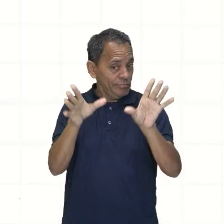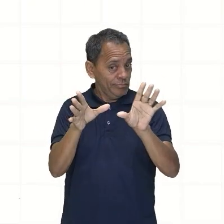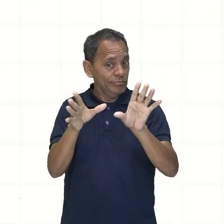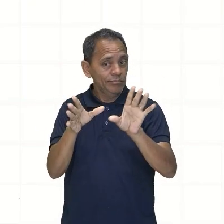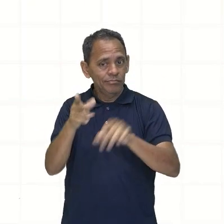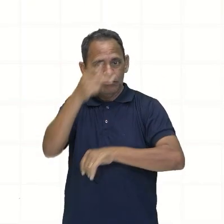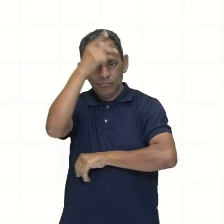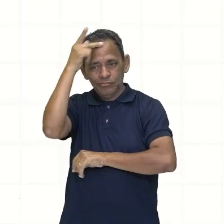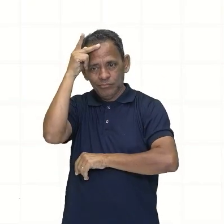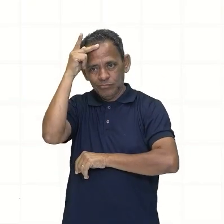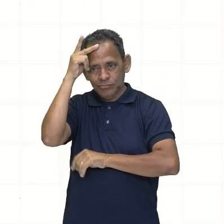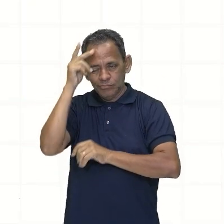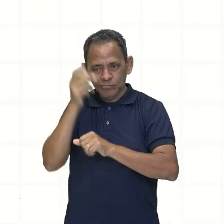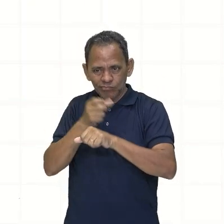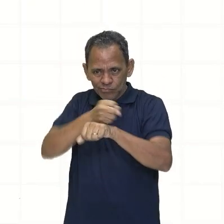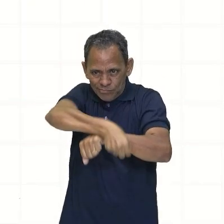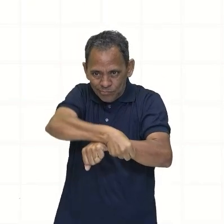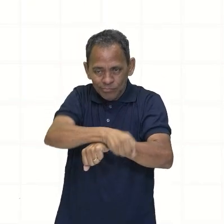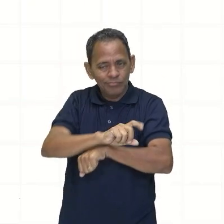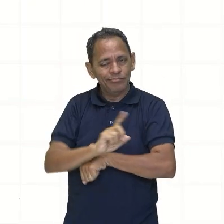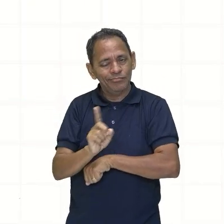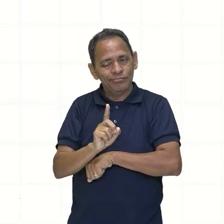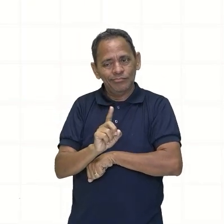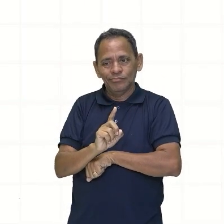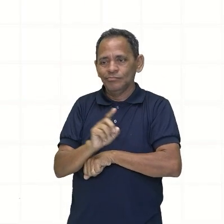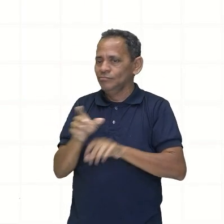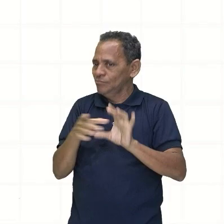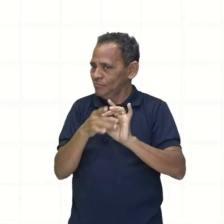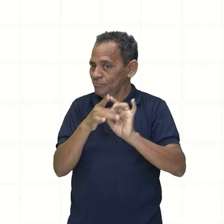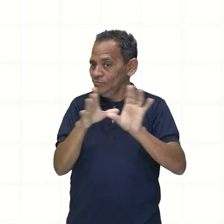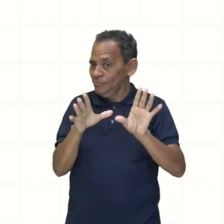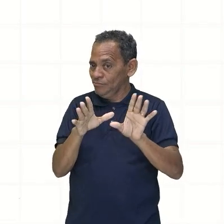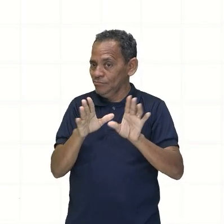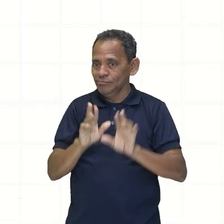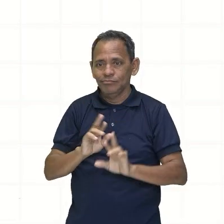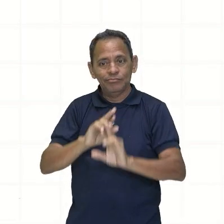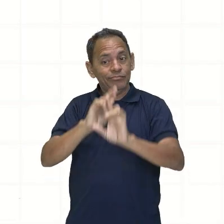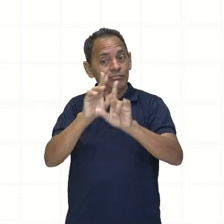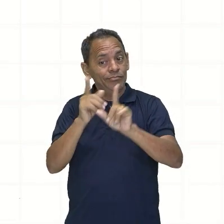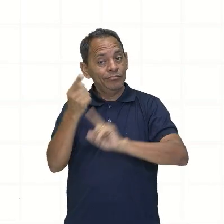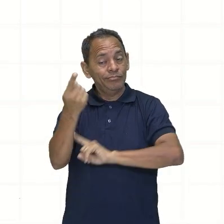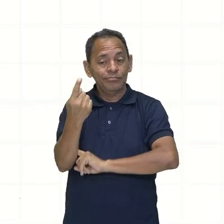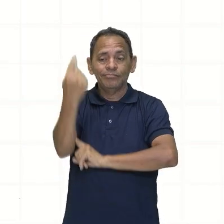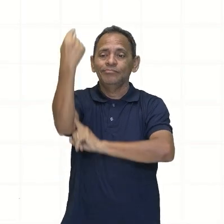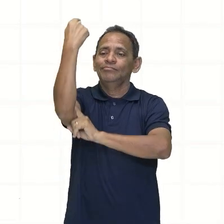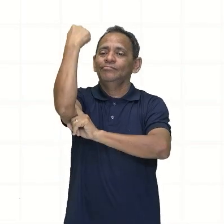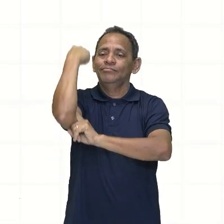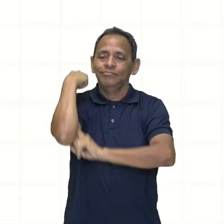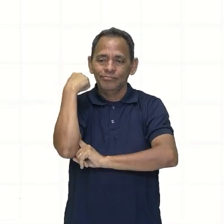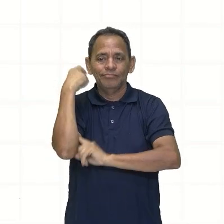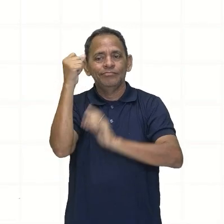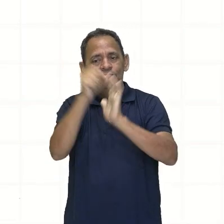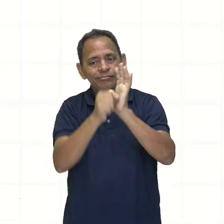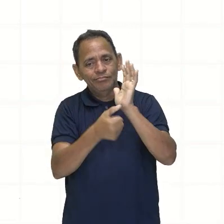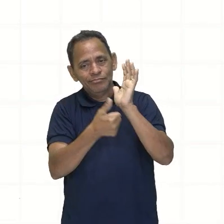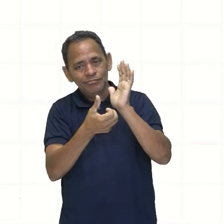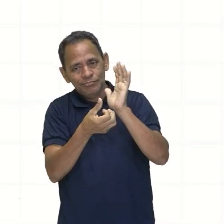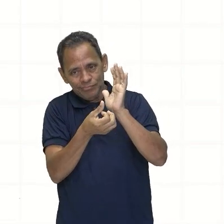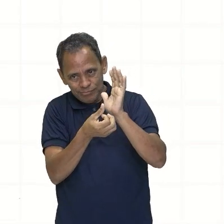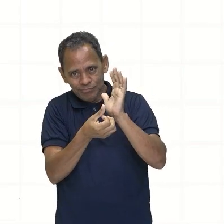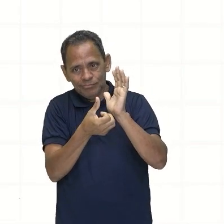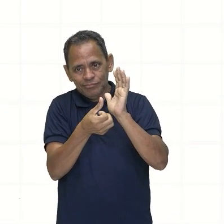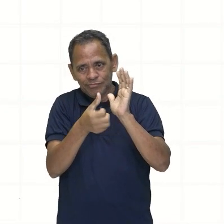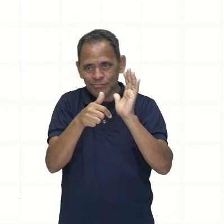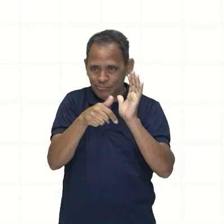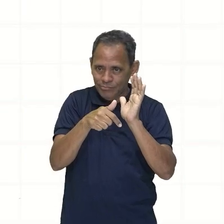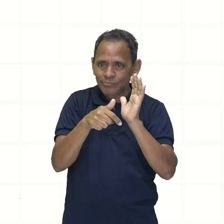não estão sendo forçadas, diferentemente do que aconteceu ali ao longo dos séculos 16, 17, com